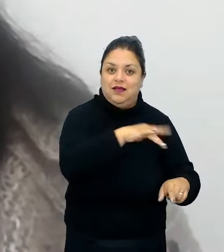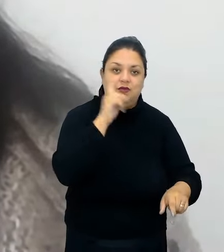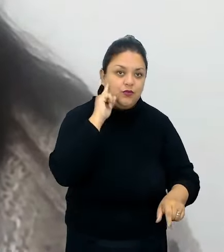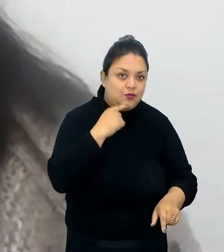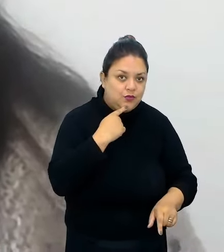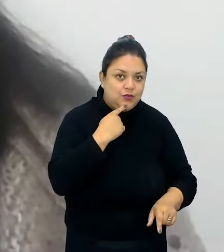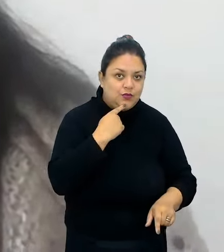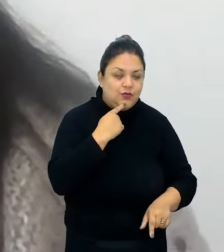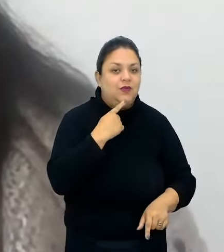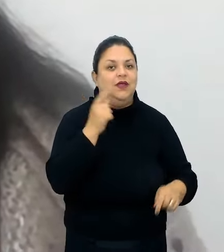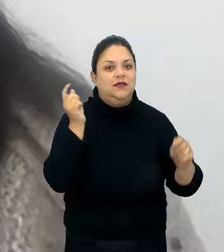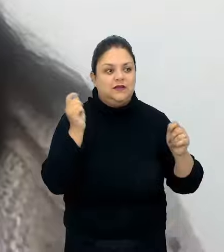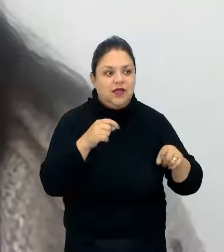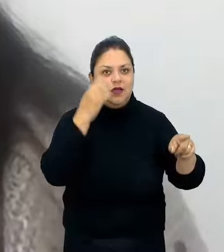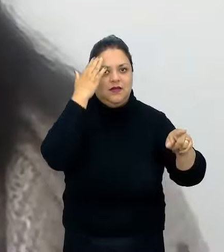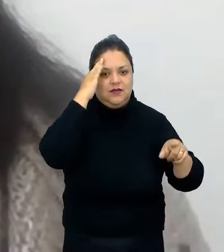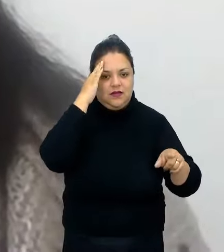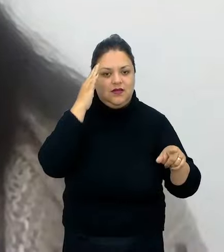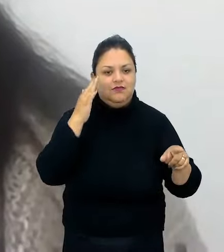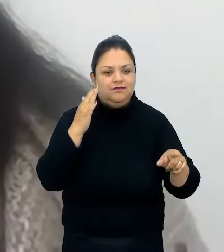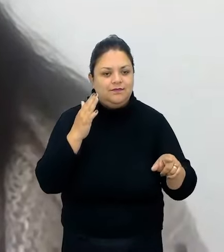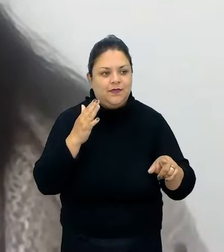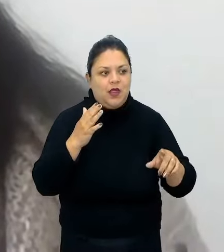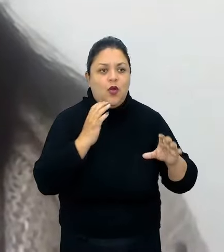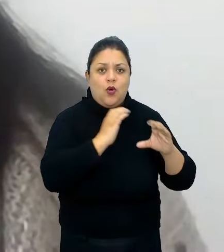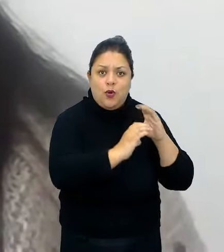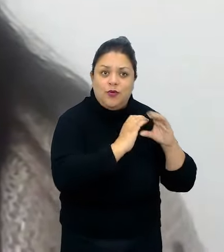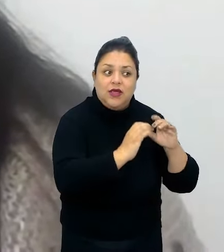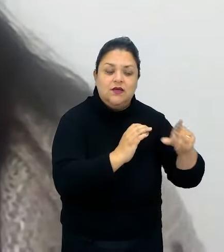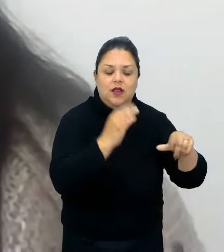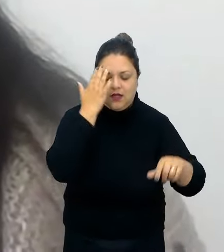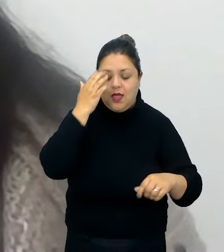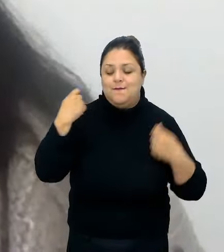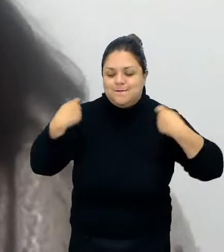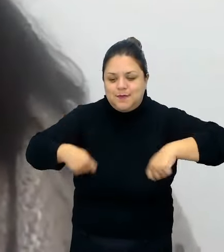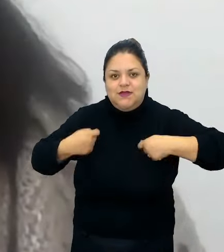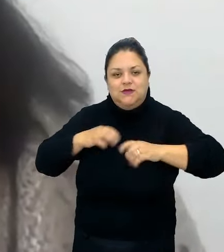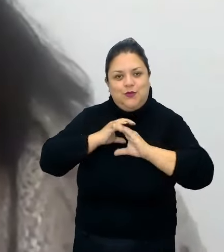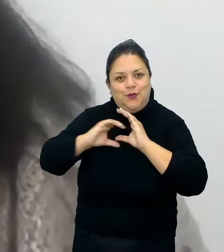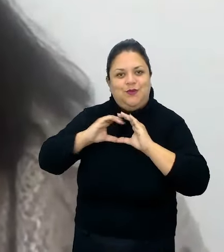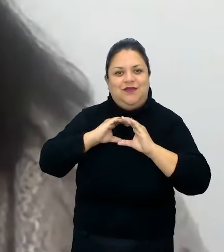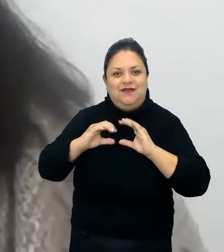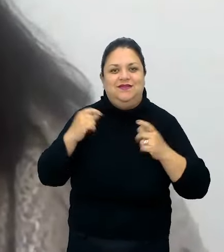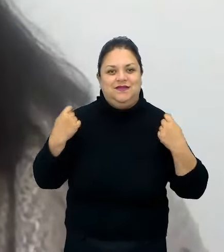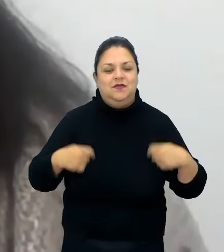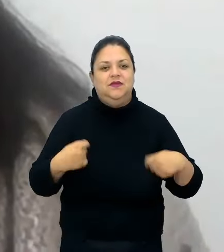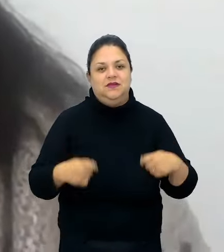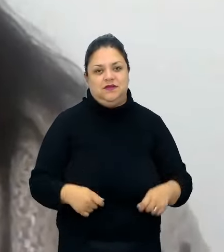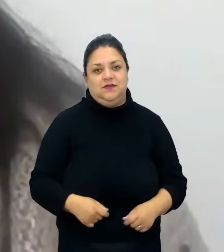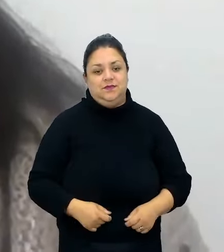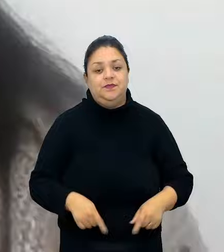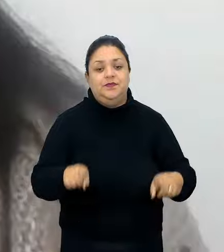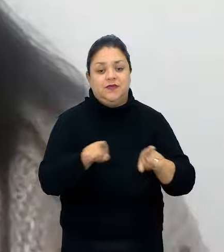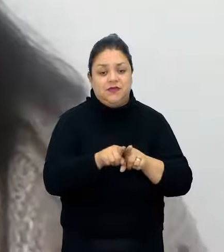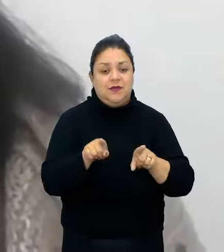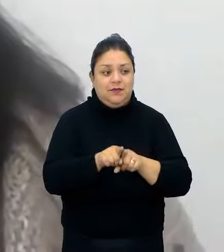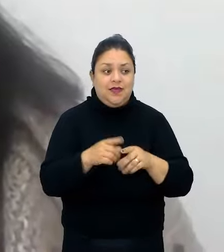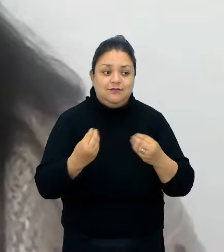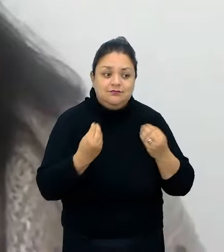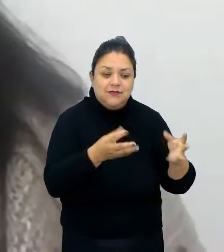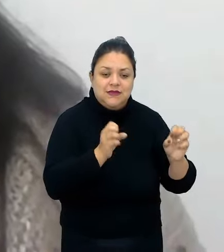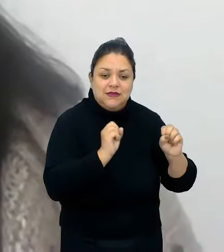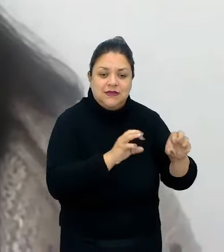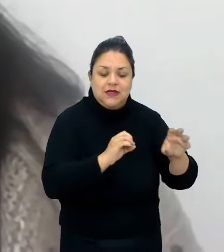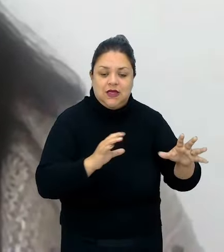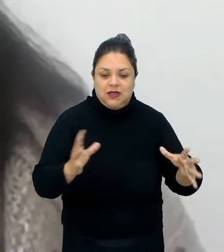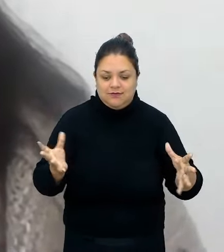sentido de entender a necessidade de comunicação e, na verdade, nessa questão de aquisição da língua de sinais